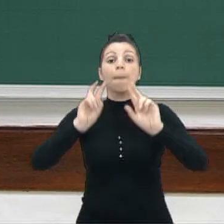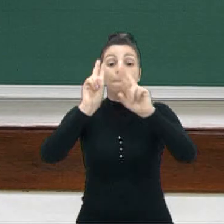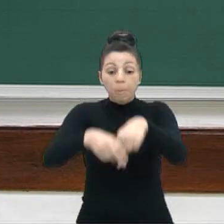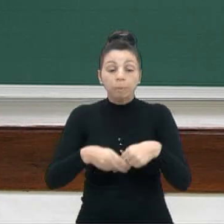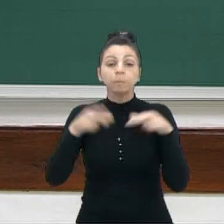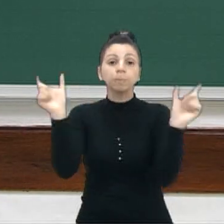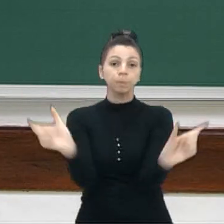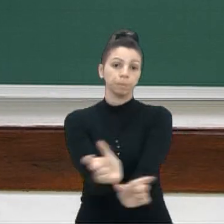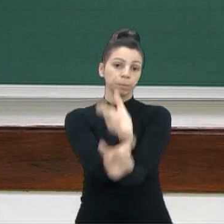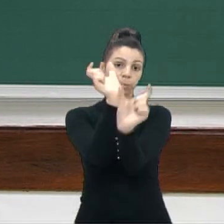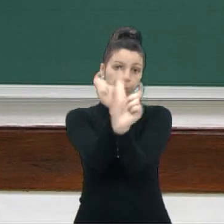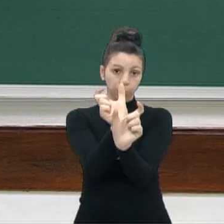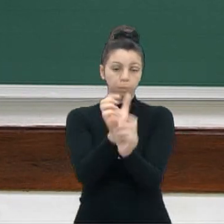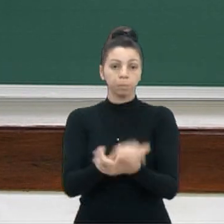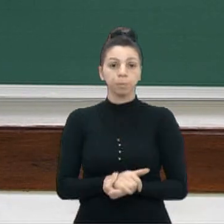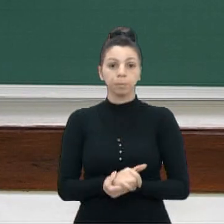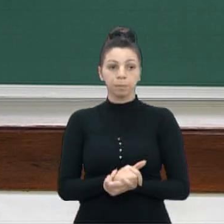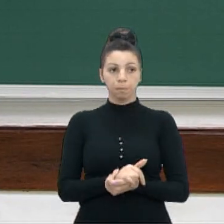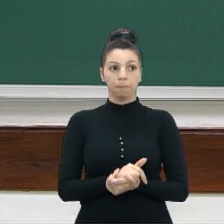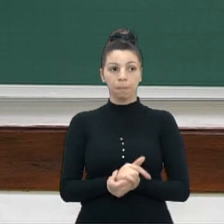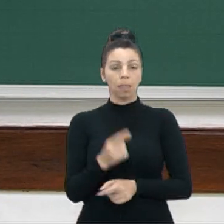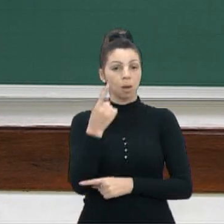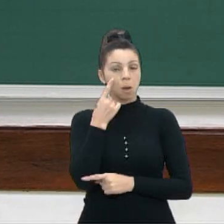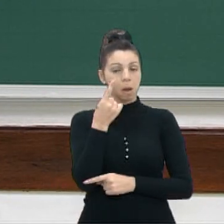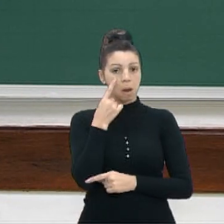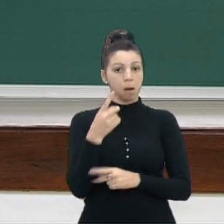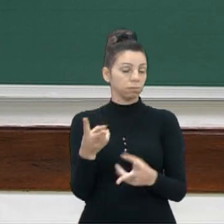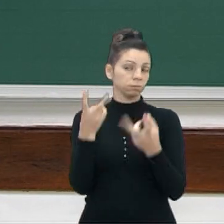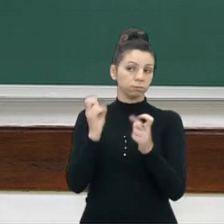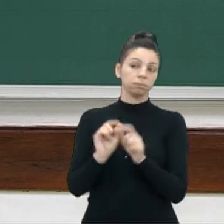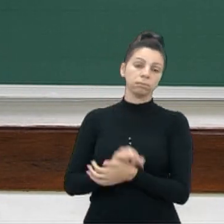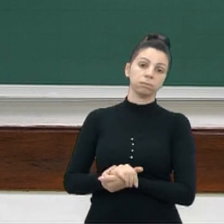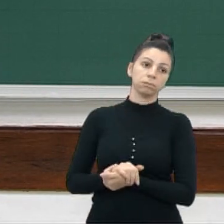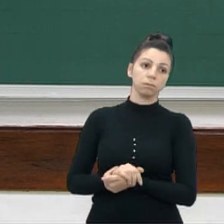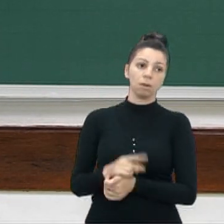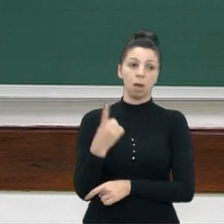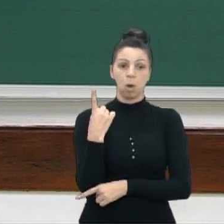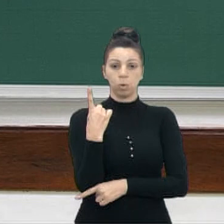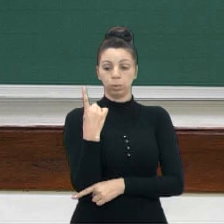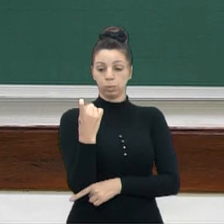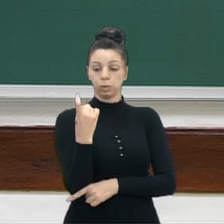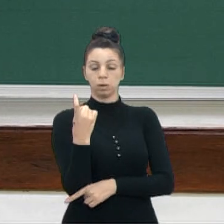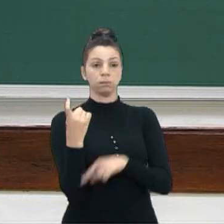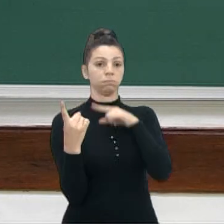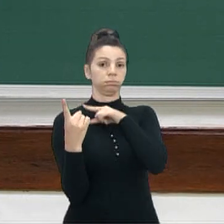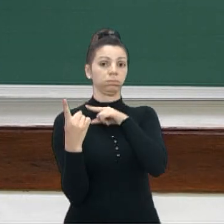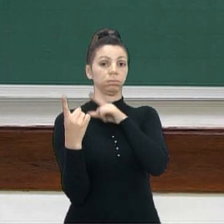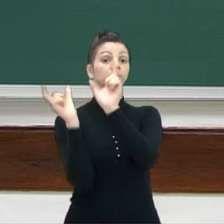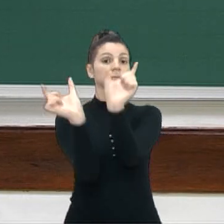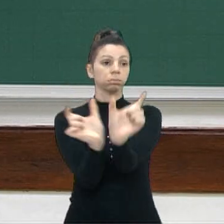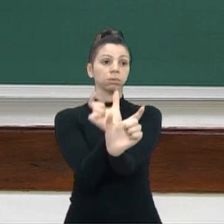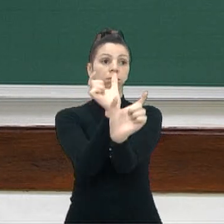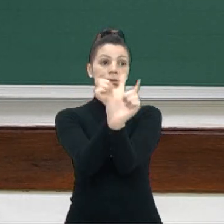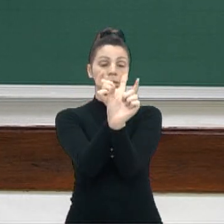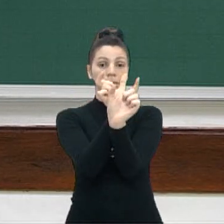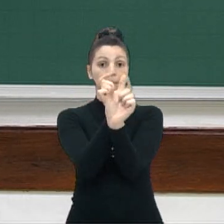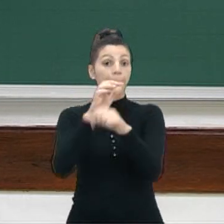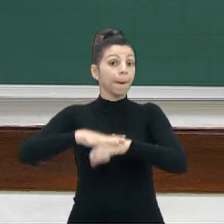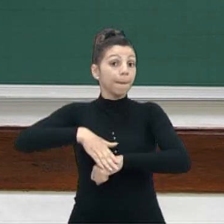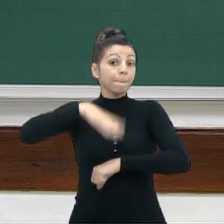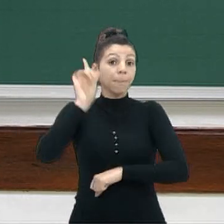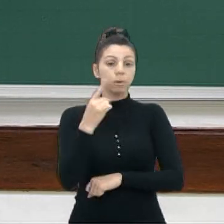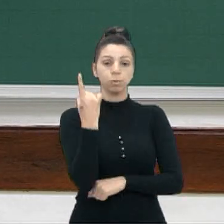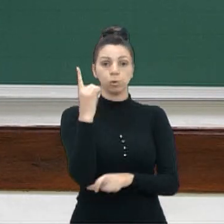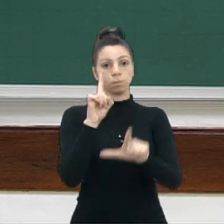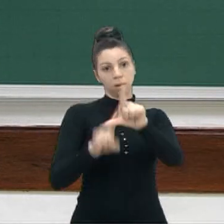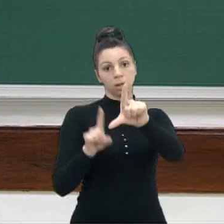monômios. Então, vamos só cuidar, sempre prestar atenção. Sozinho é um monômio. Quando eu tenho mais de